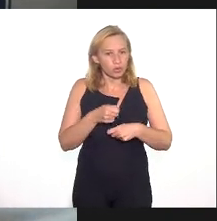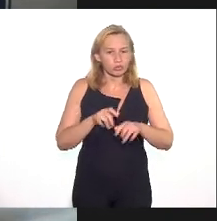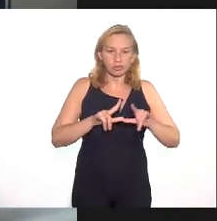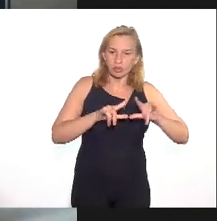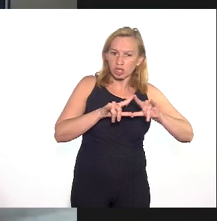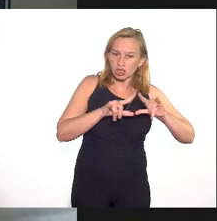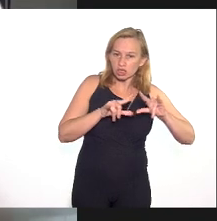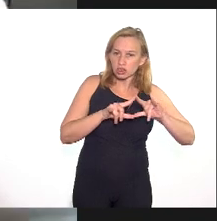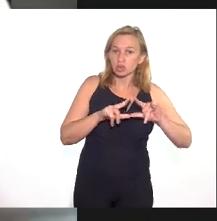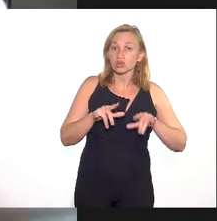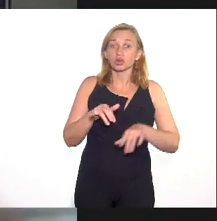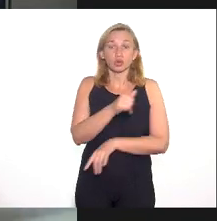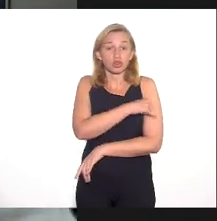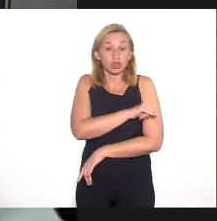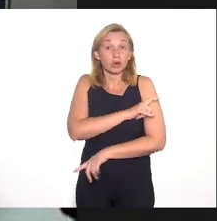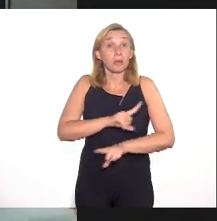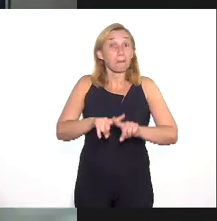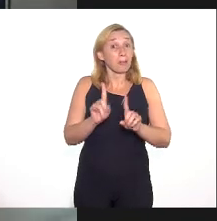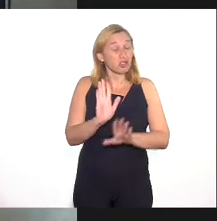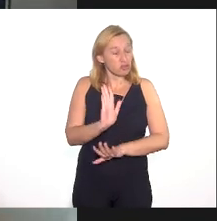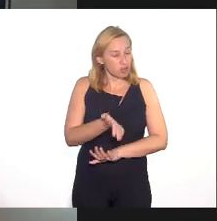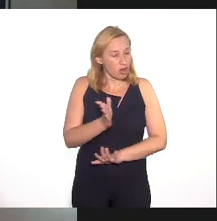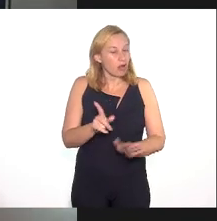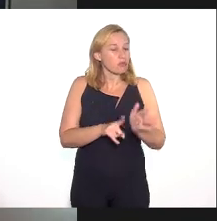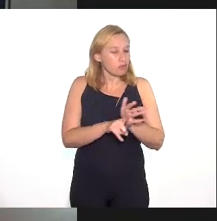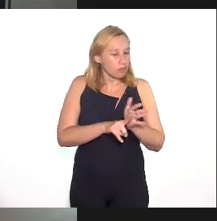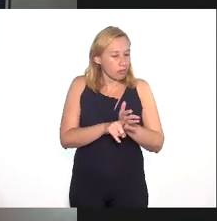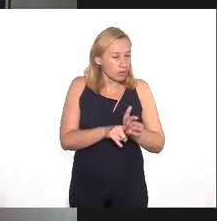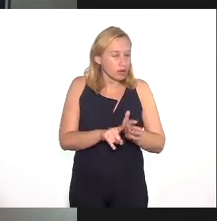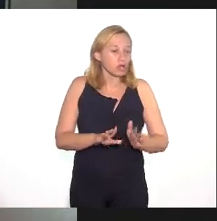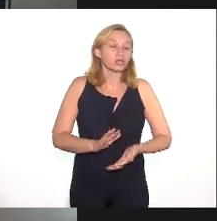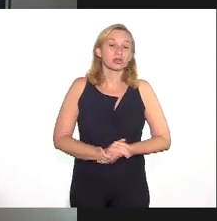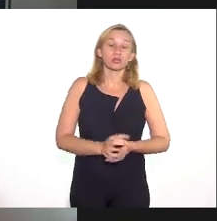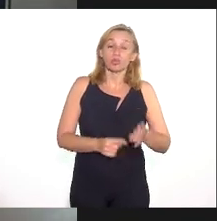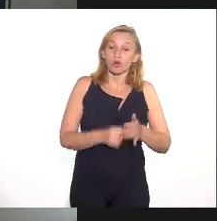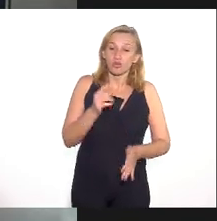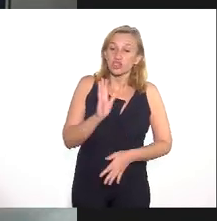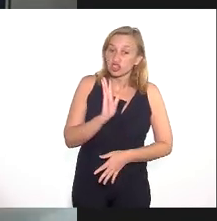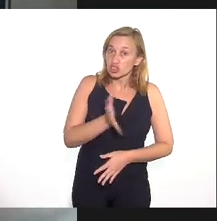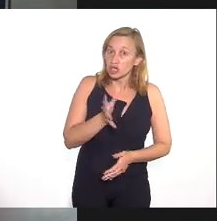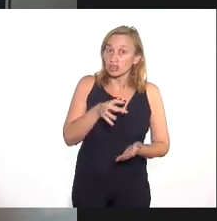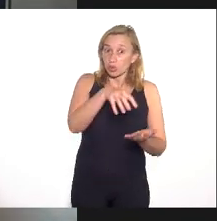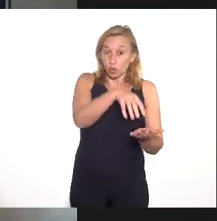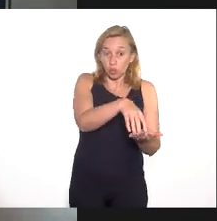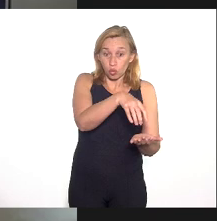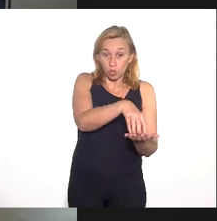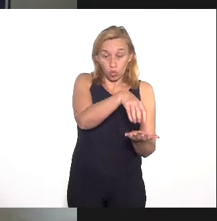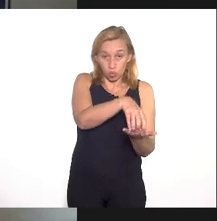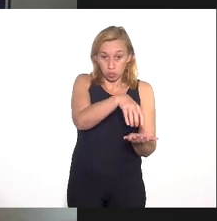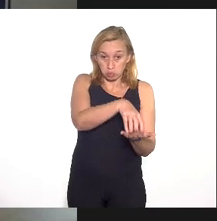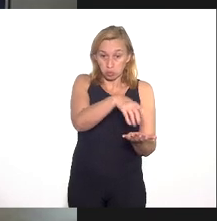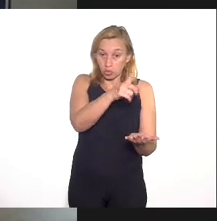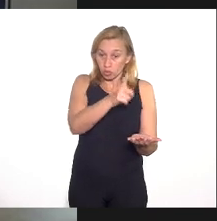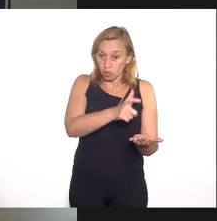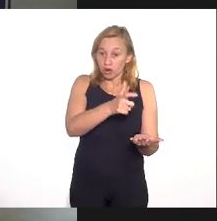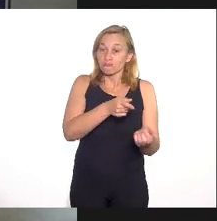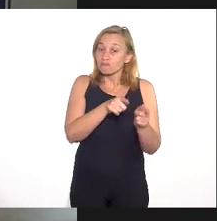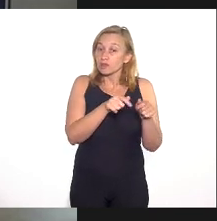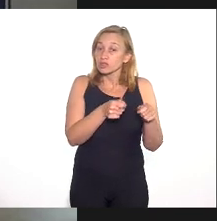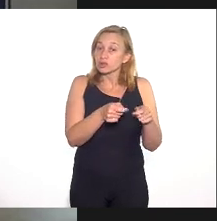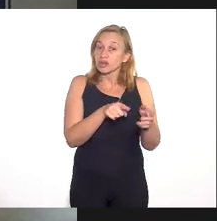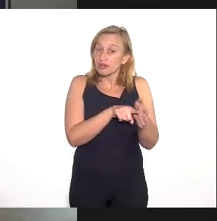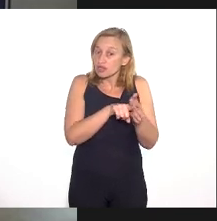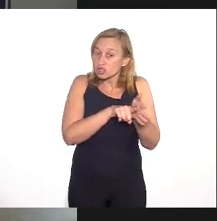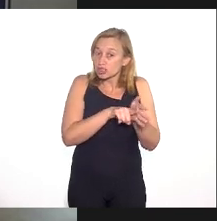no Rio de Janeiro, mas já há fiscalização. Então, uma vez que a gente já tem um órgão que faça essa fiscalização,